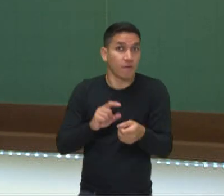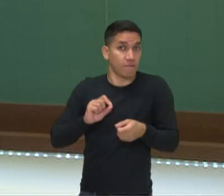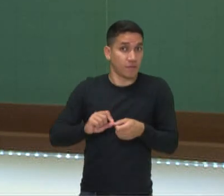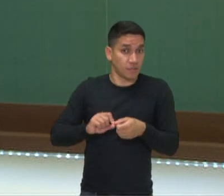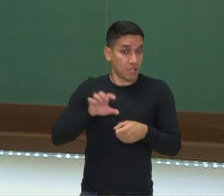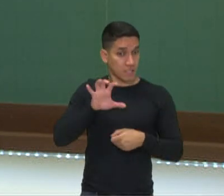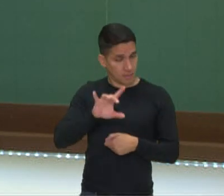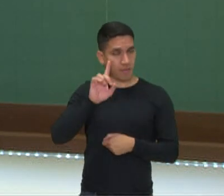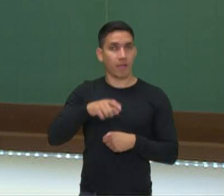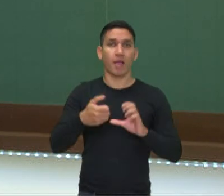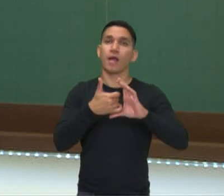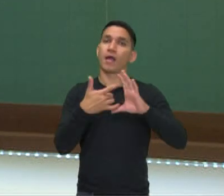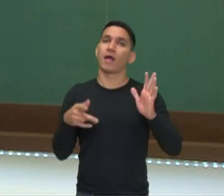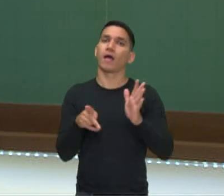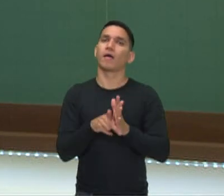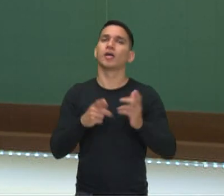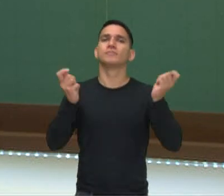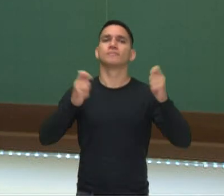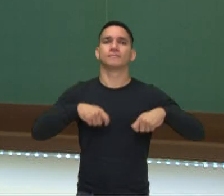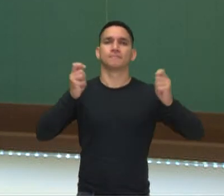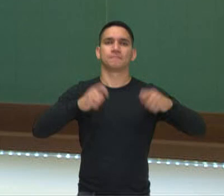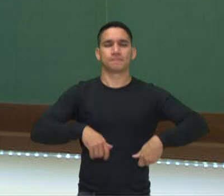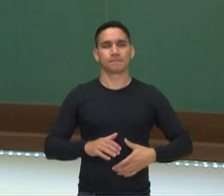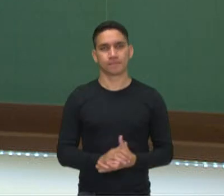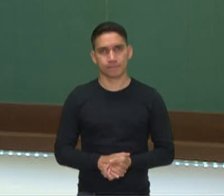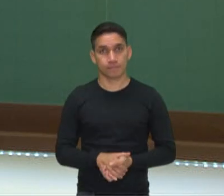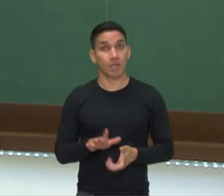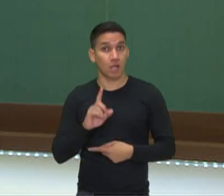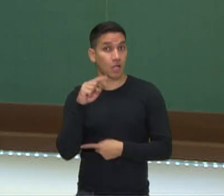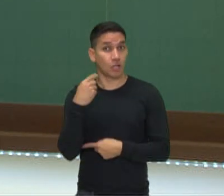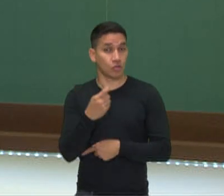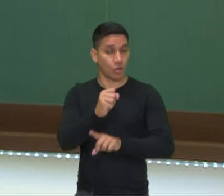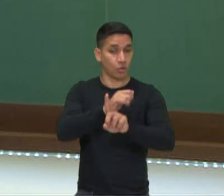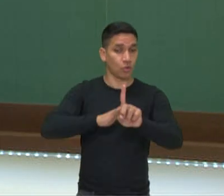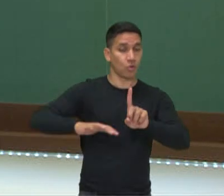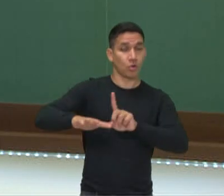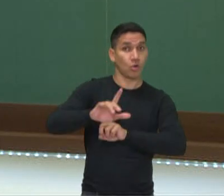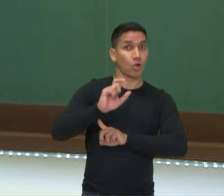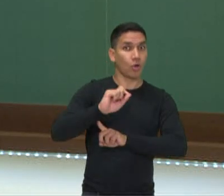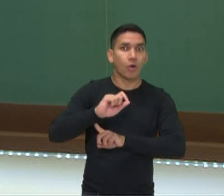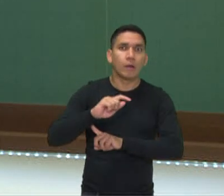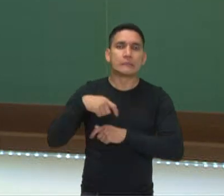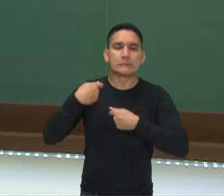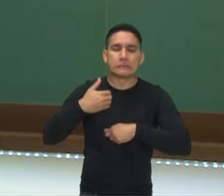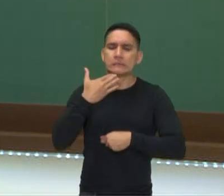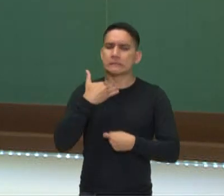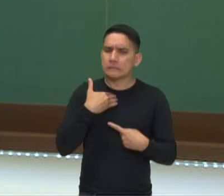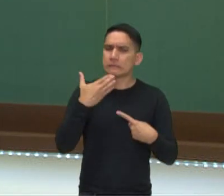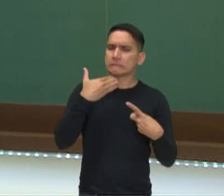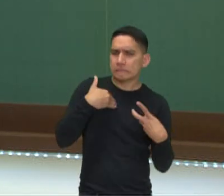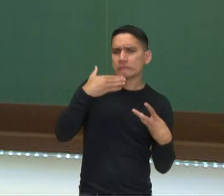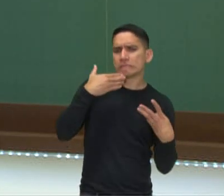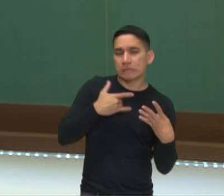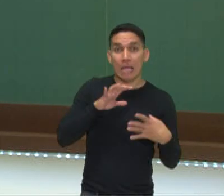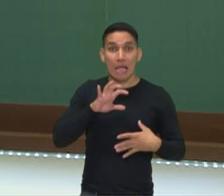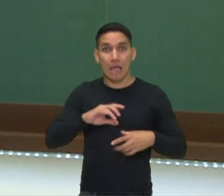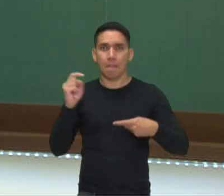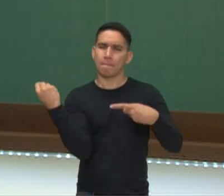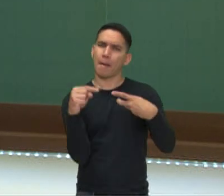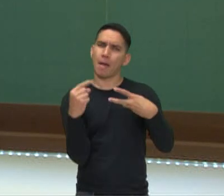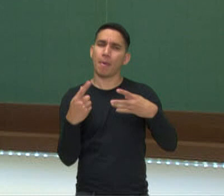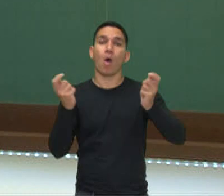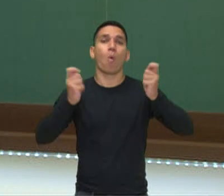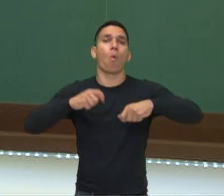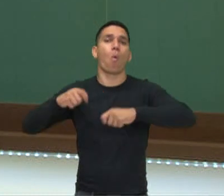isso caracteriza a competência. E a nossa sociedade nos exige essas competências, né? Então,